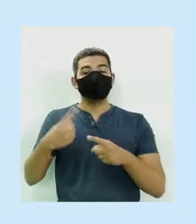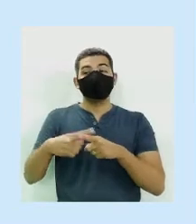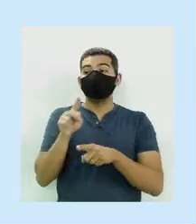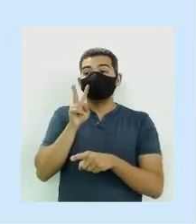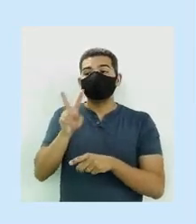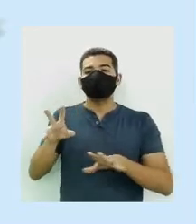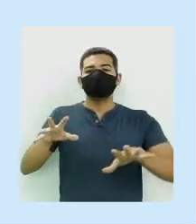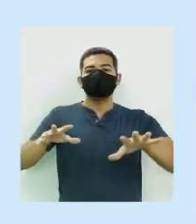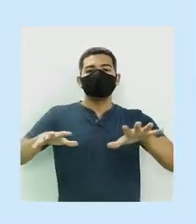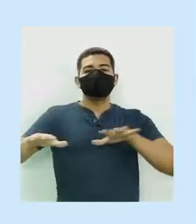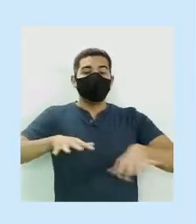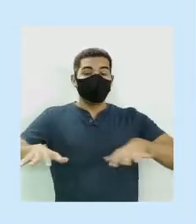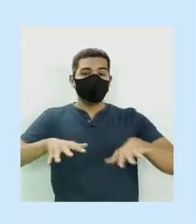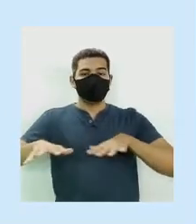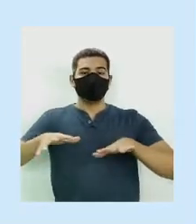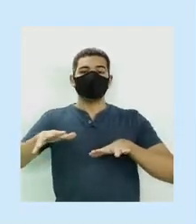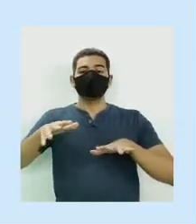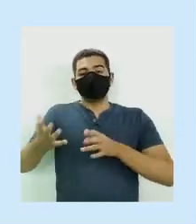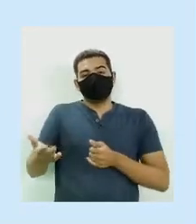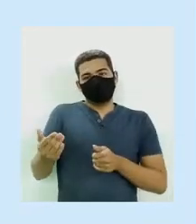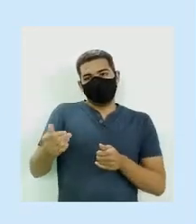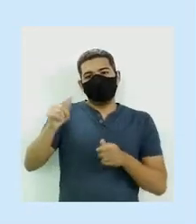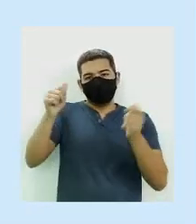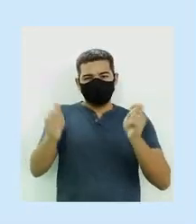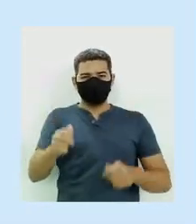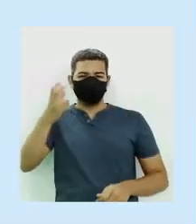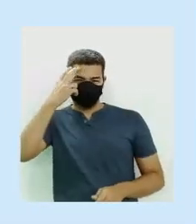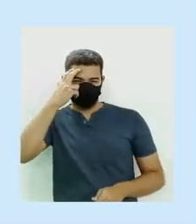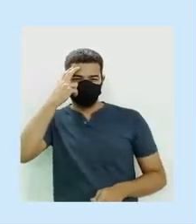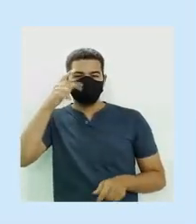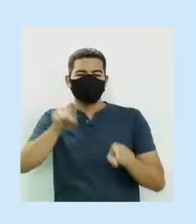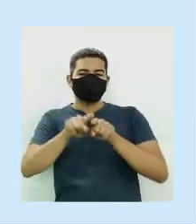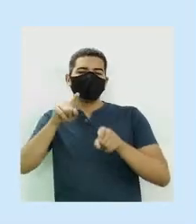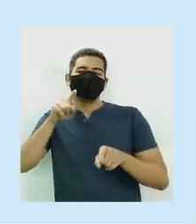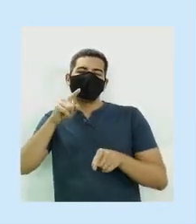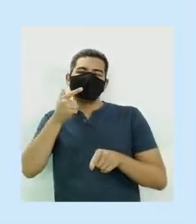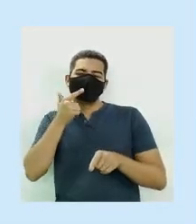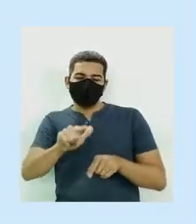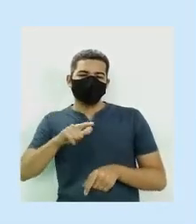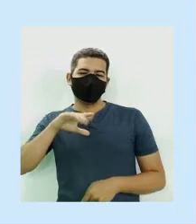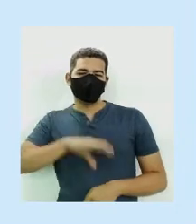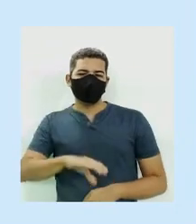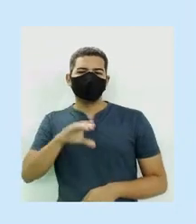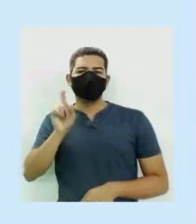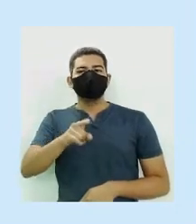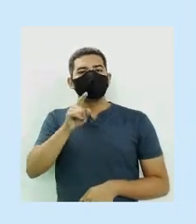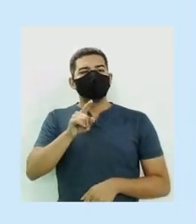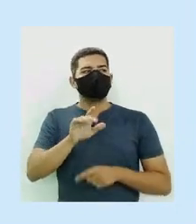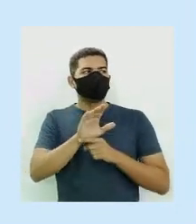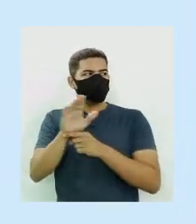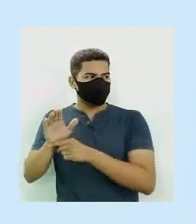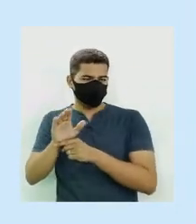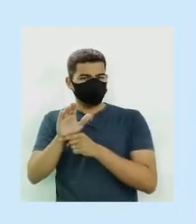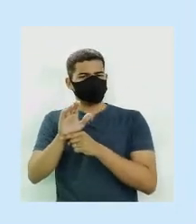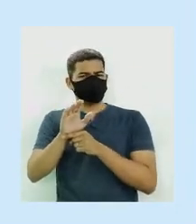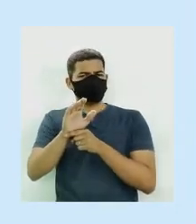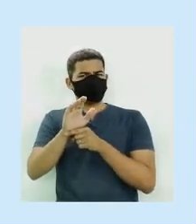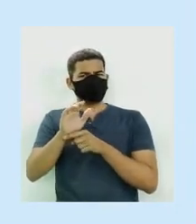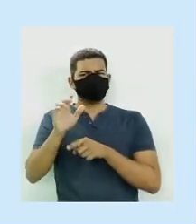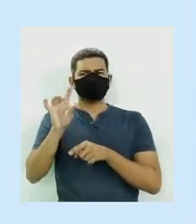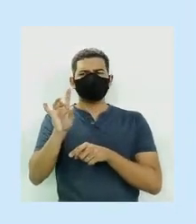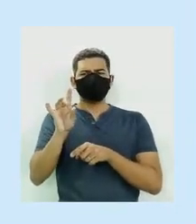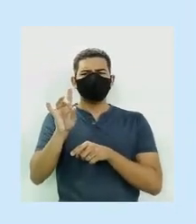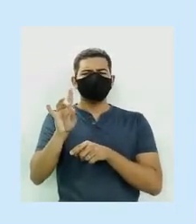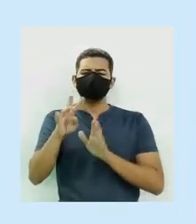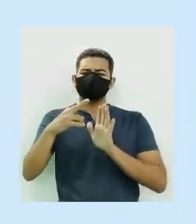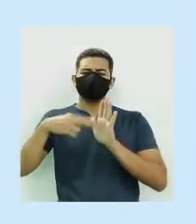juvenil, artístico, cultural e também de língua portuguesa possa servir muito mais do que apenas